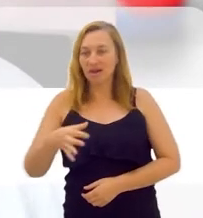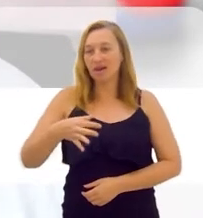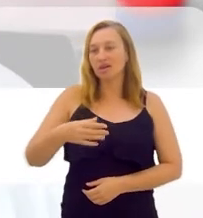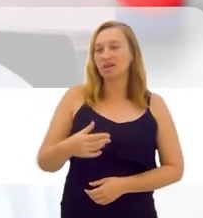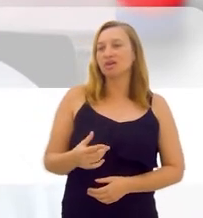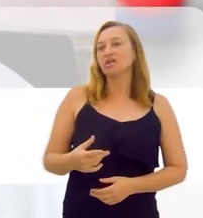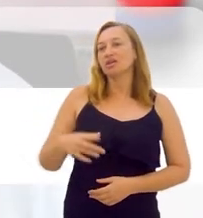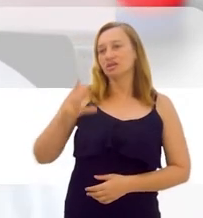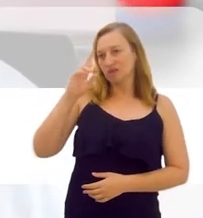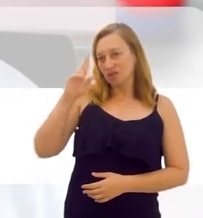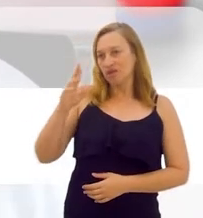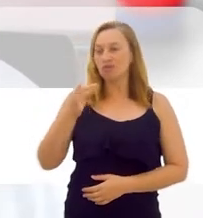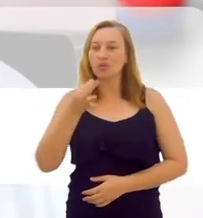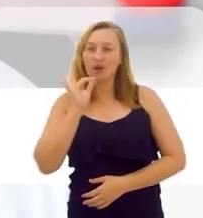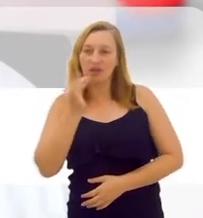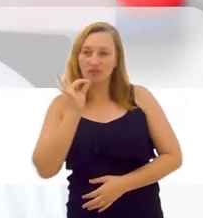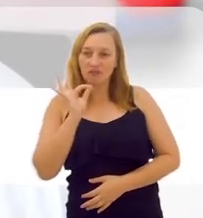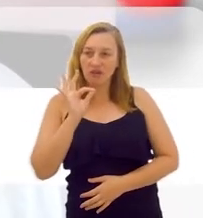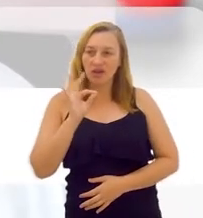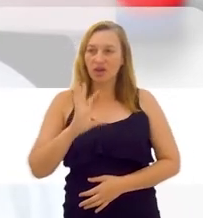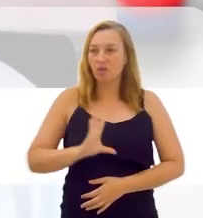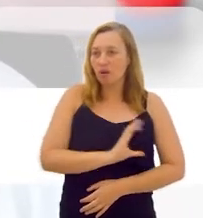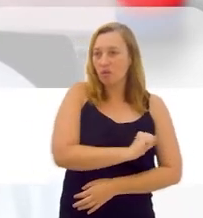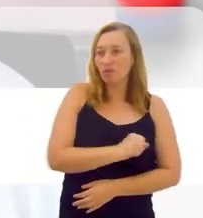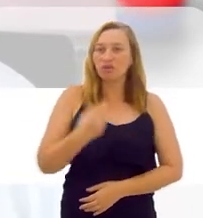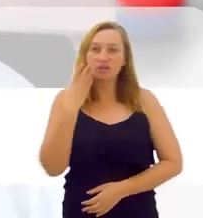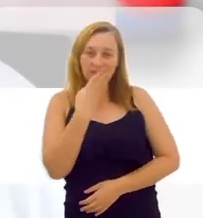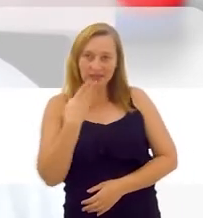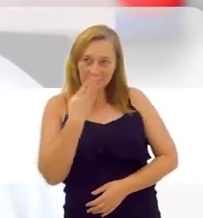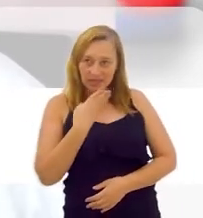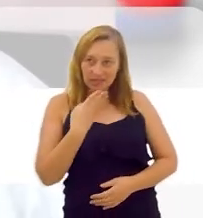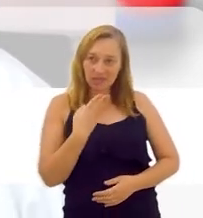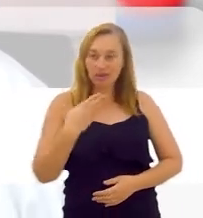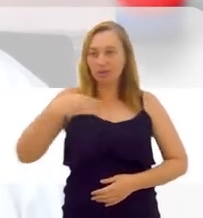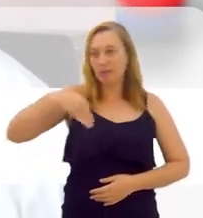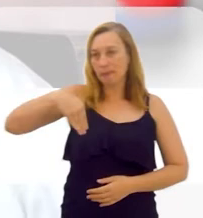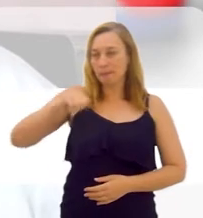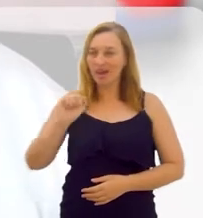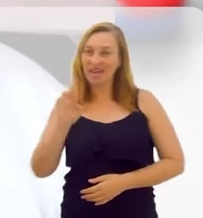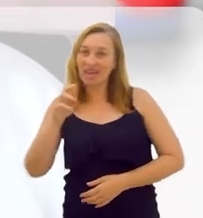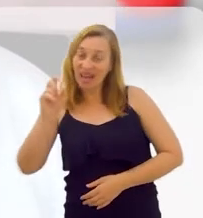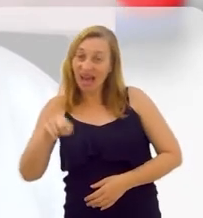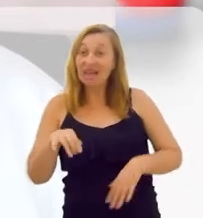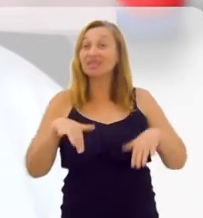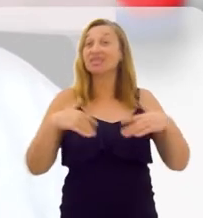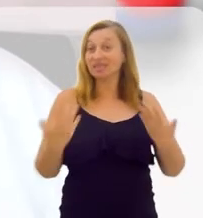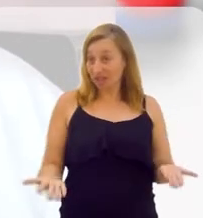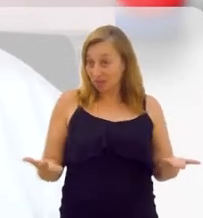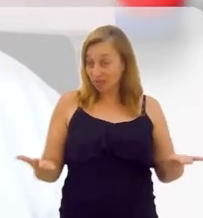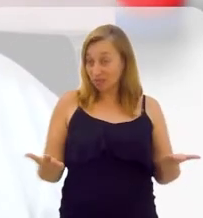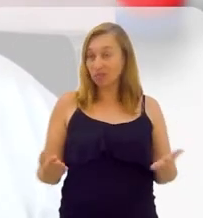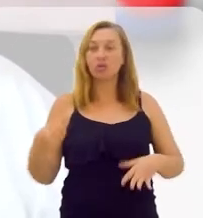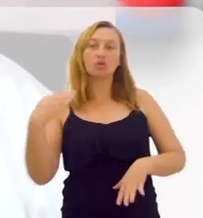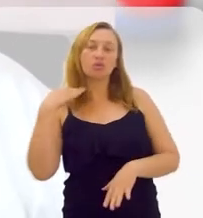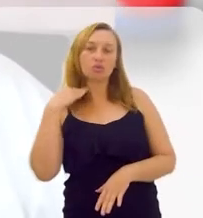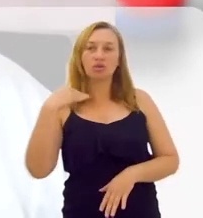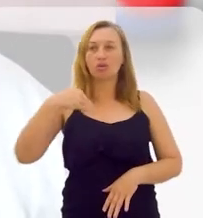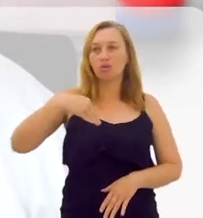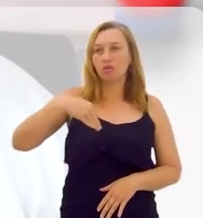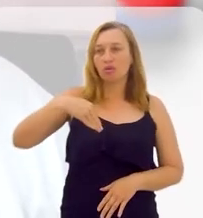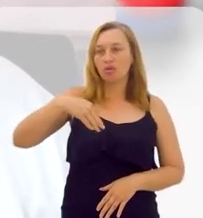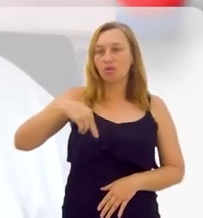do Café com Amor, doceria aqui em Itaiguaçu, Maricá. Beleza. E então, o